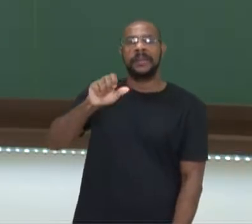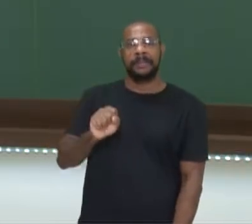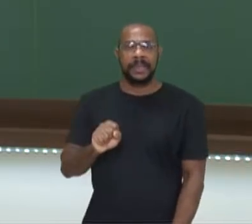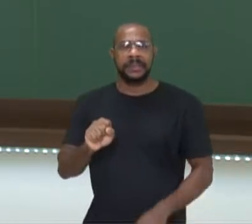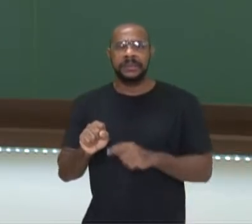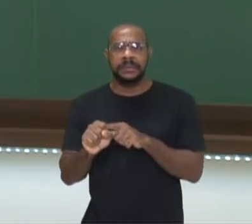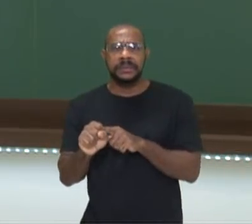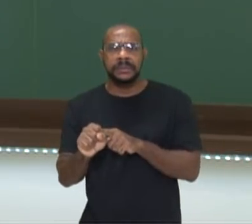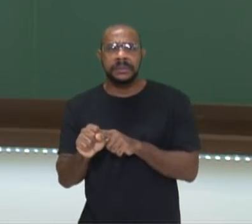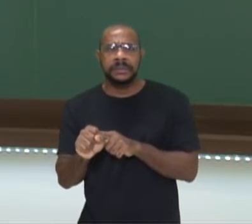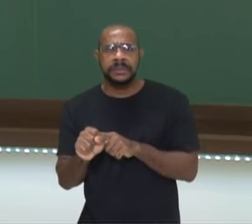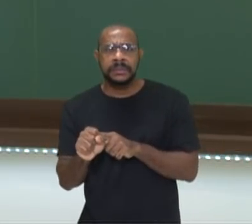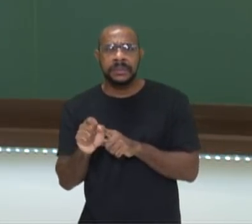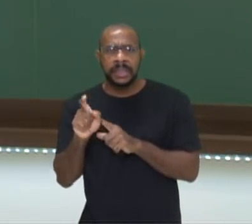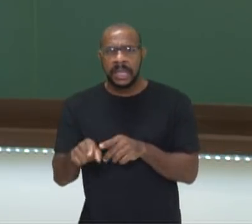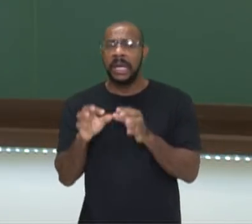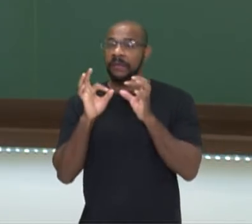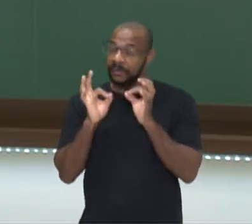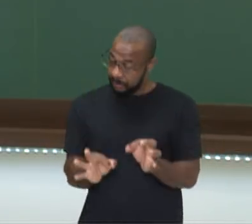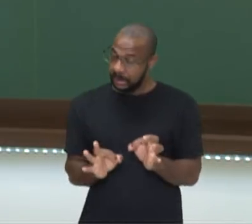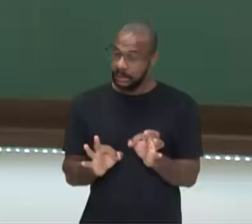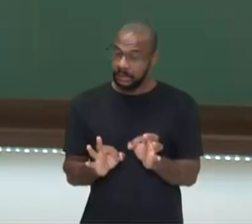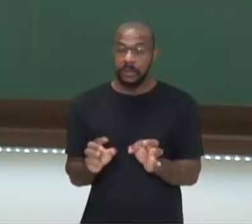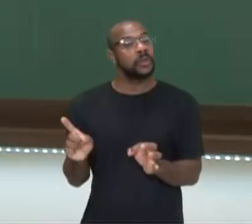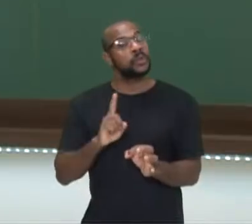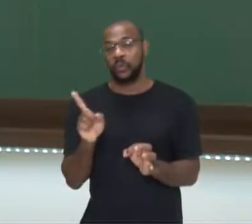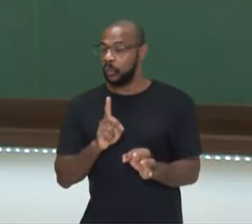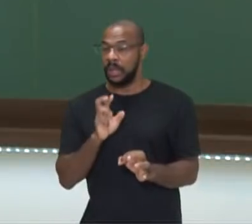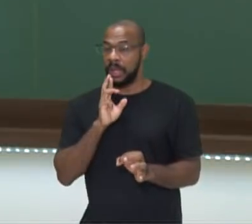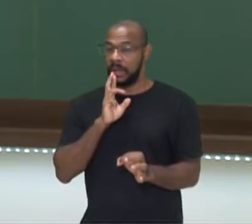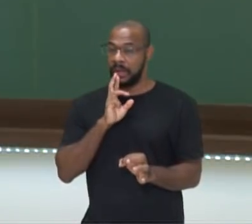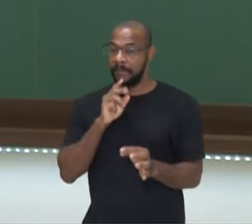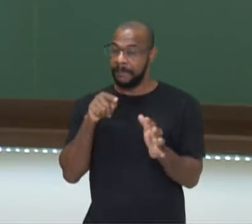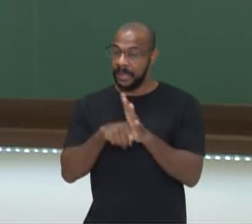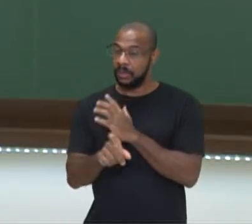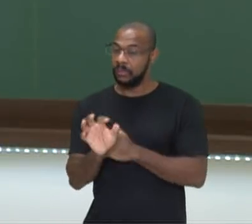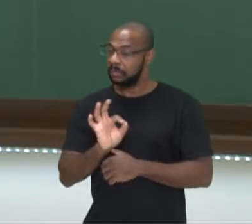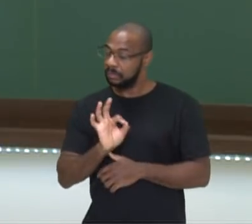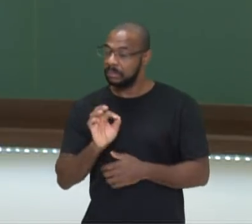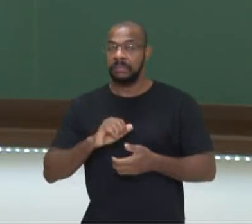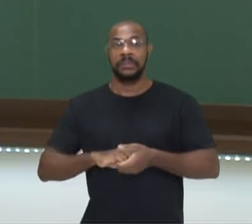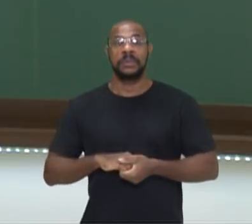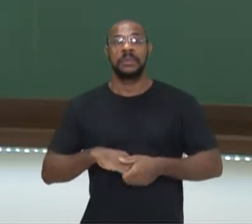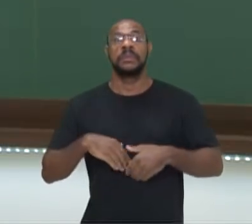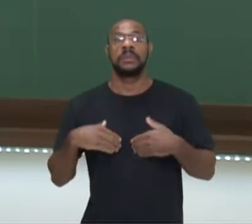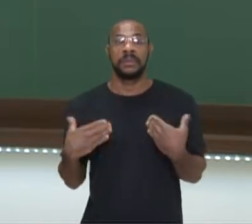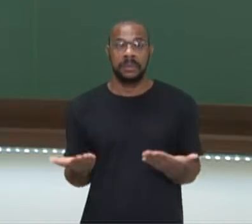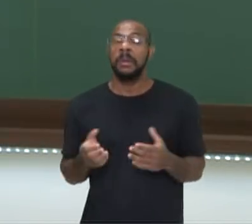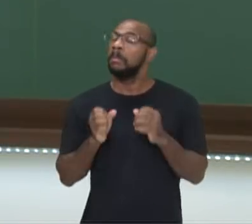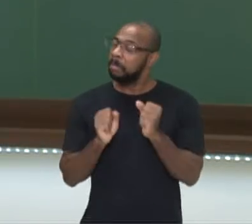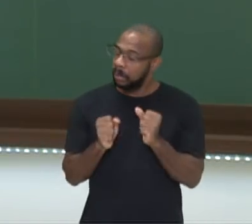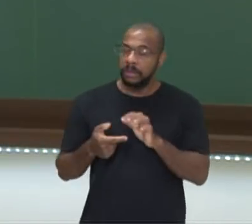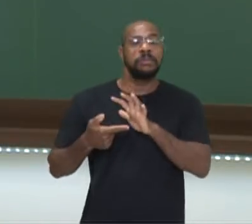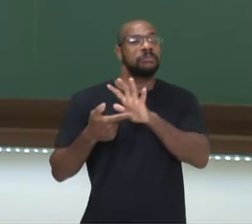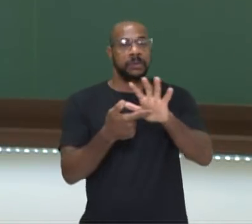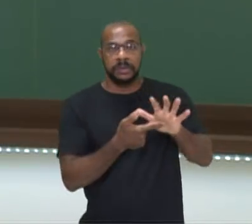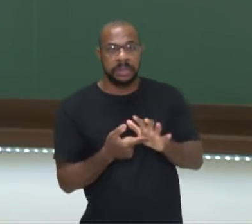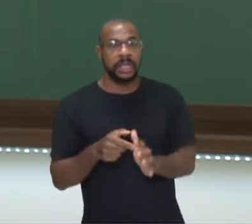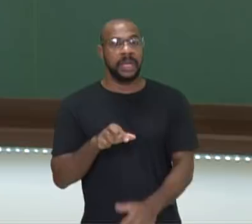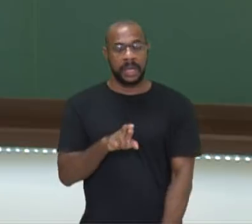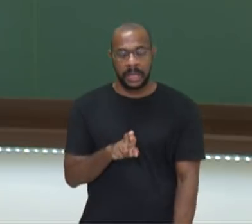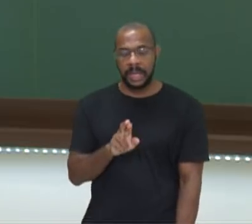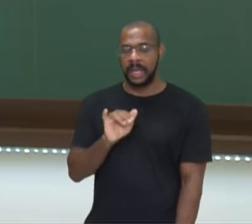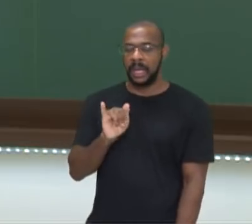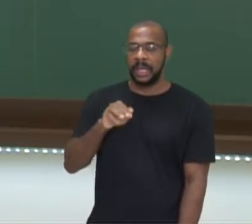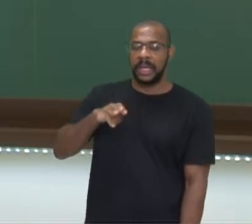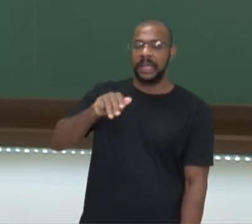é uma afirmação, pessoal, não é uma pergunta para você responder, é uma afirmação. Pode apresentar rimas? Pode. Não precisa